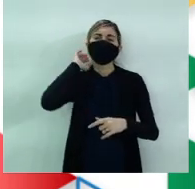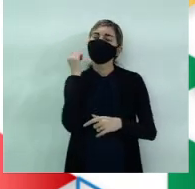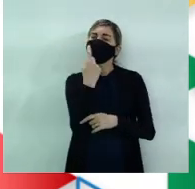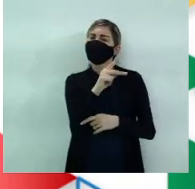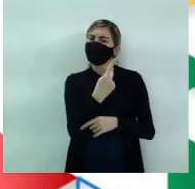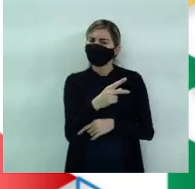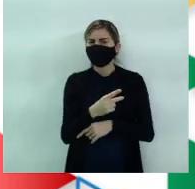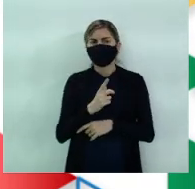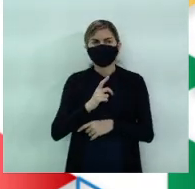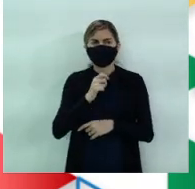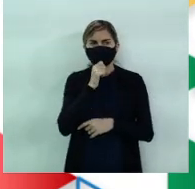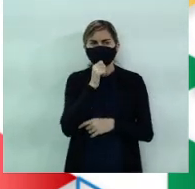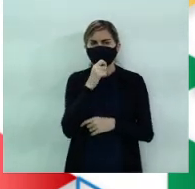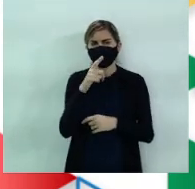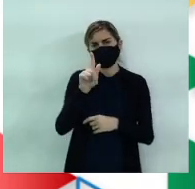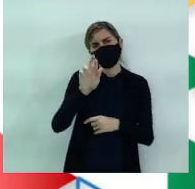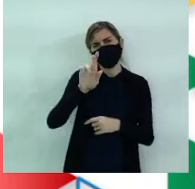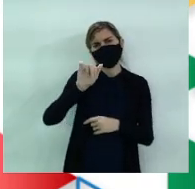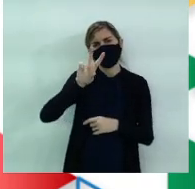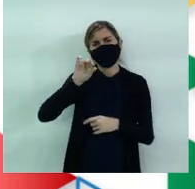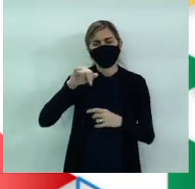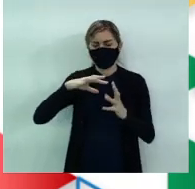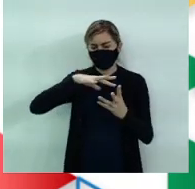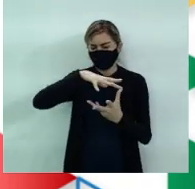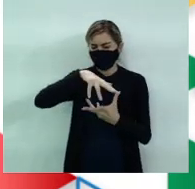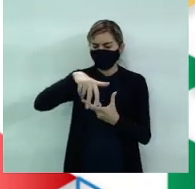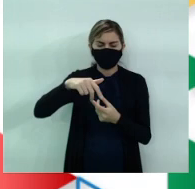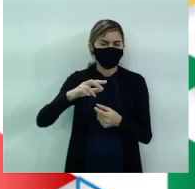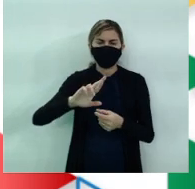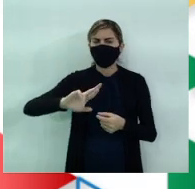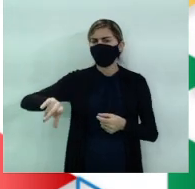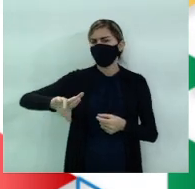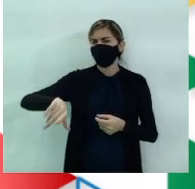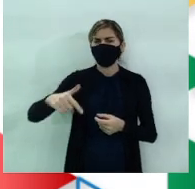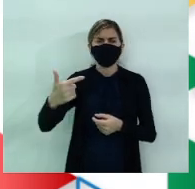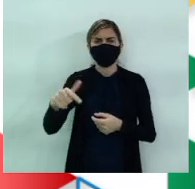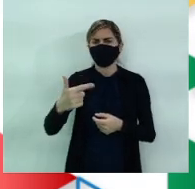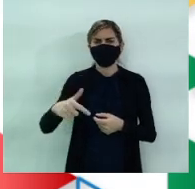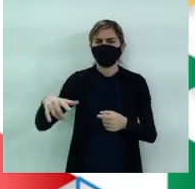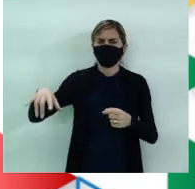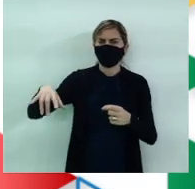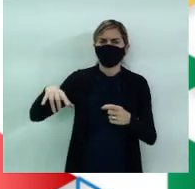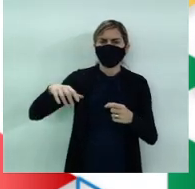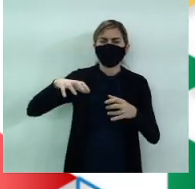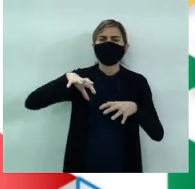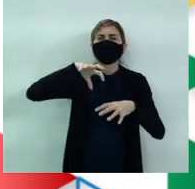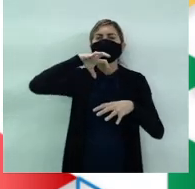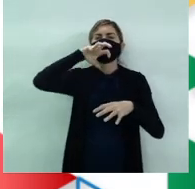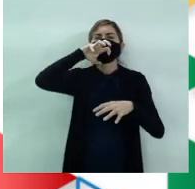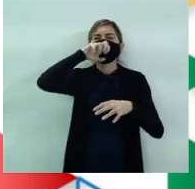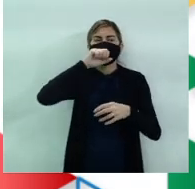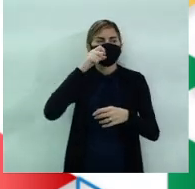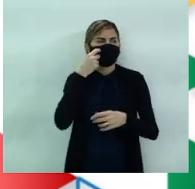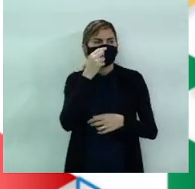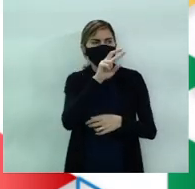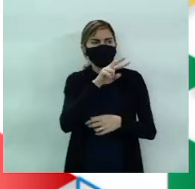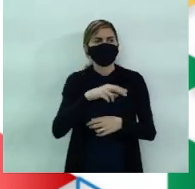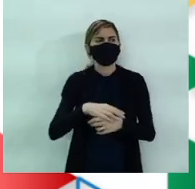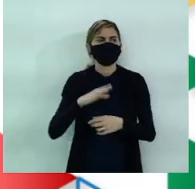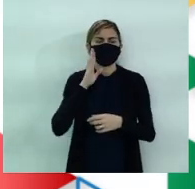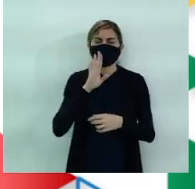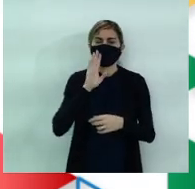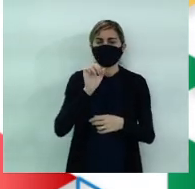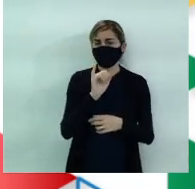aí, sem a sua gravidade, a Terra ela não teria atmosfera. Vê que imagem legal, né?